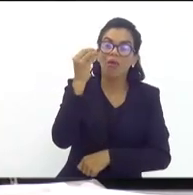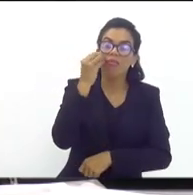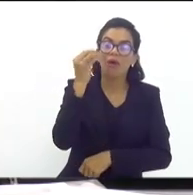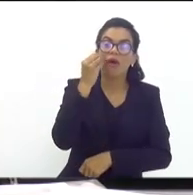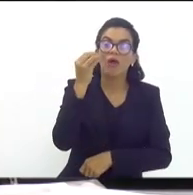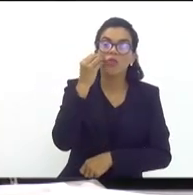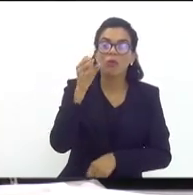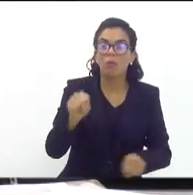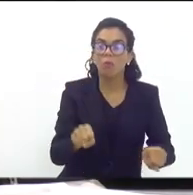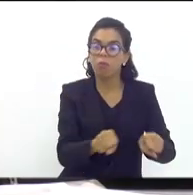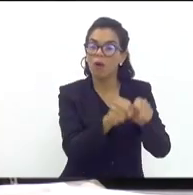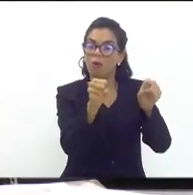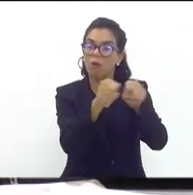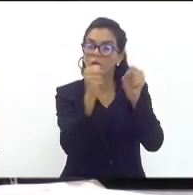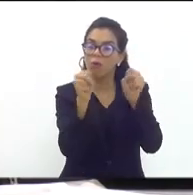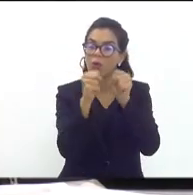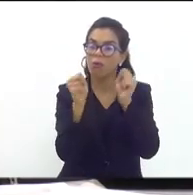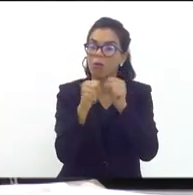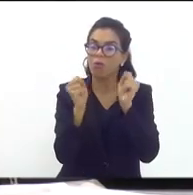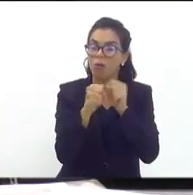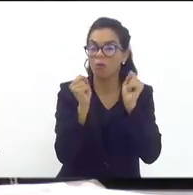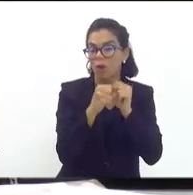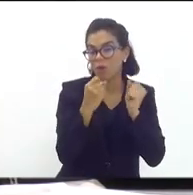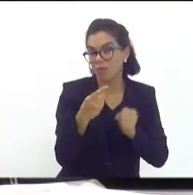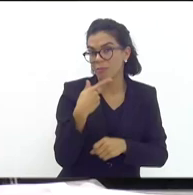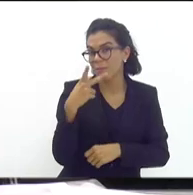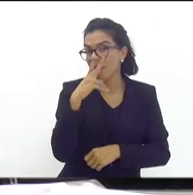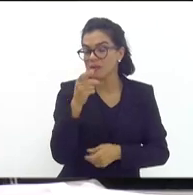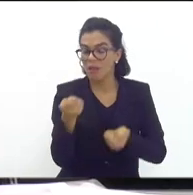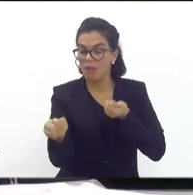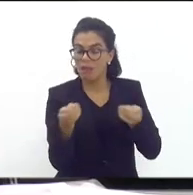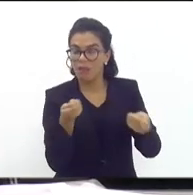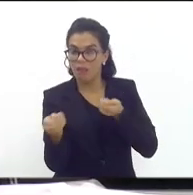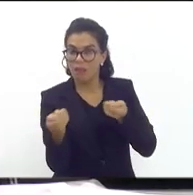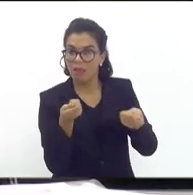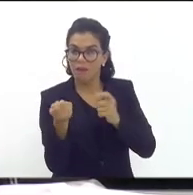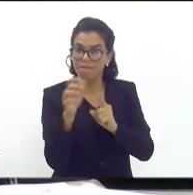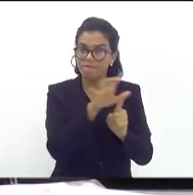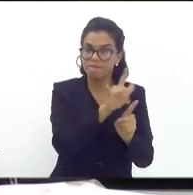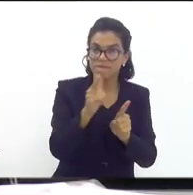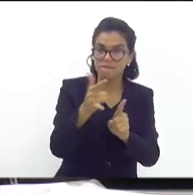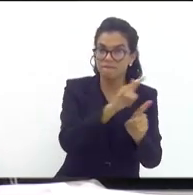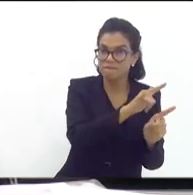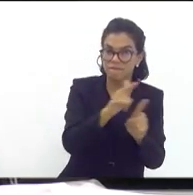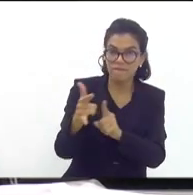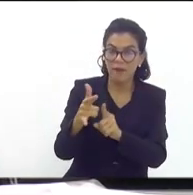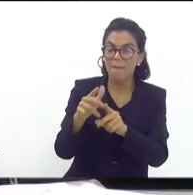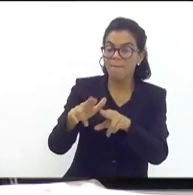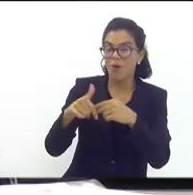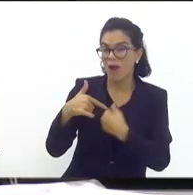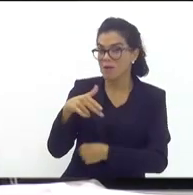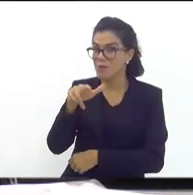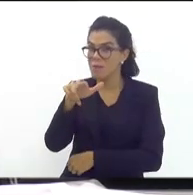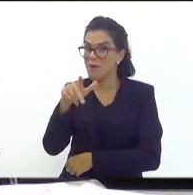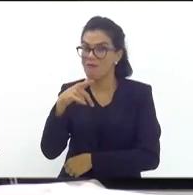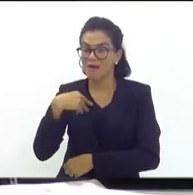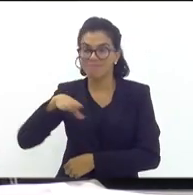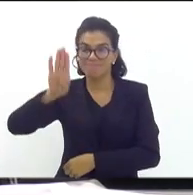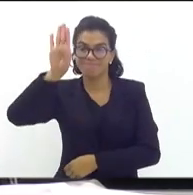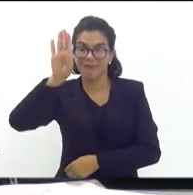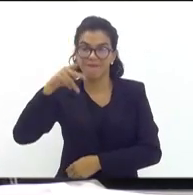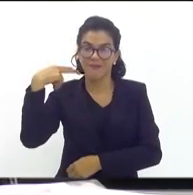que existem servidores da agência estão sendo utilizados como massa de manobra como eventual pré-candidatura do meu irmão para vereador naquela cidade